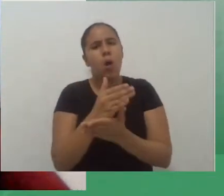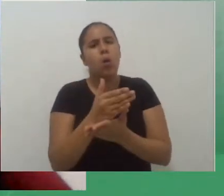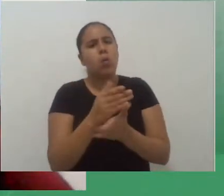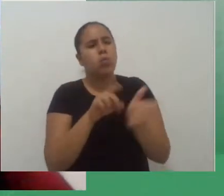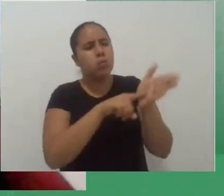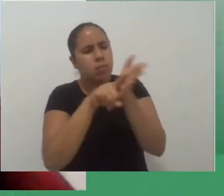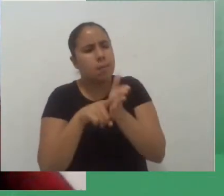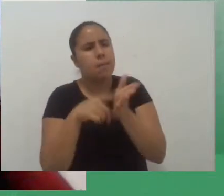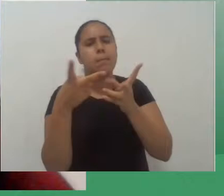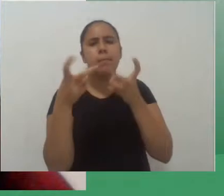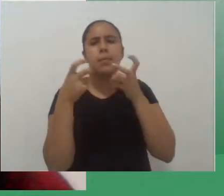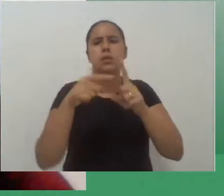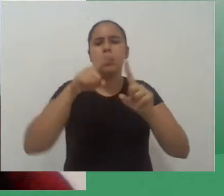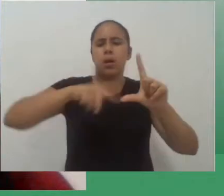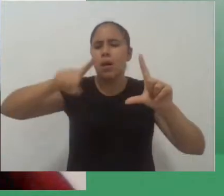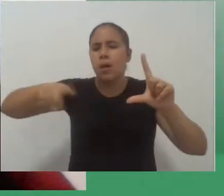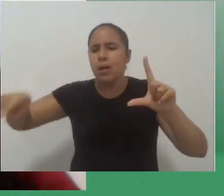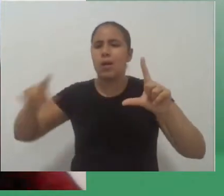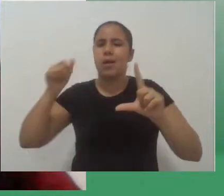aulas